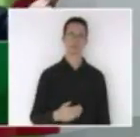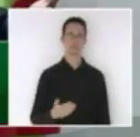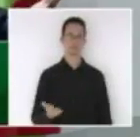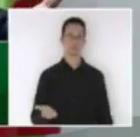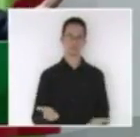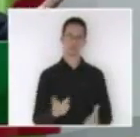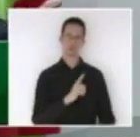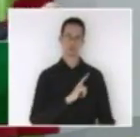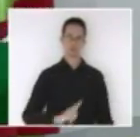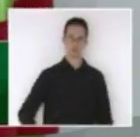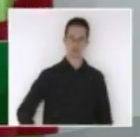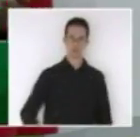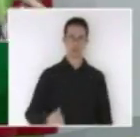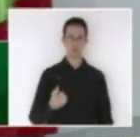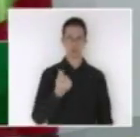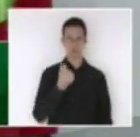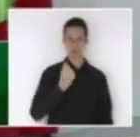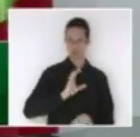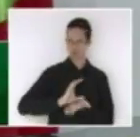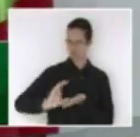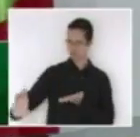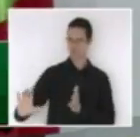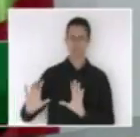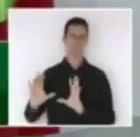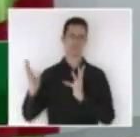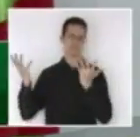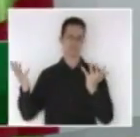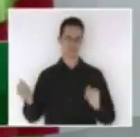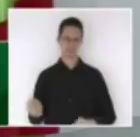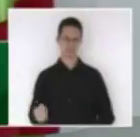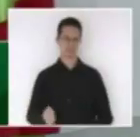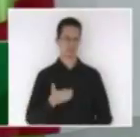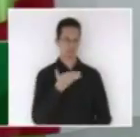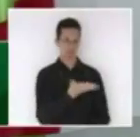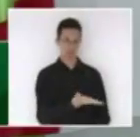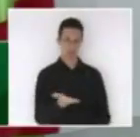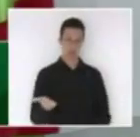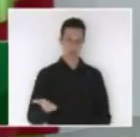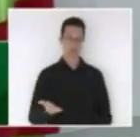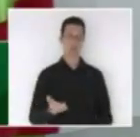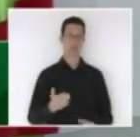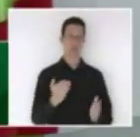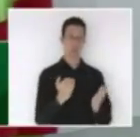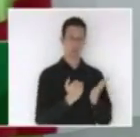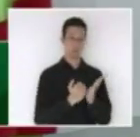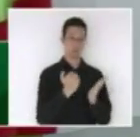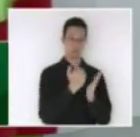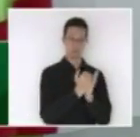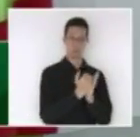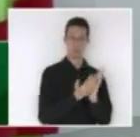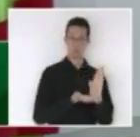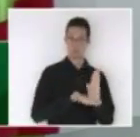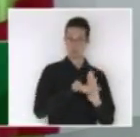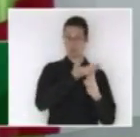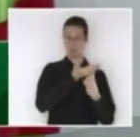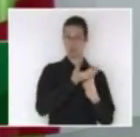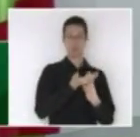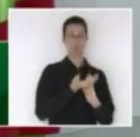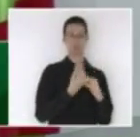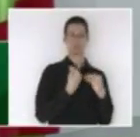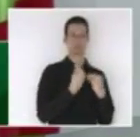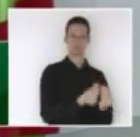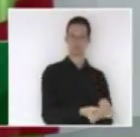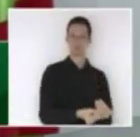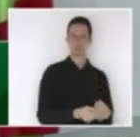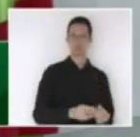dar dinheiro para a festa. Se não faz a promoção que é devida, se não atende a saúde que é devida,